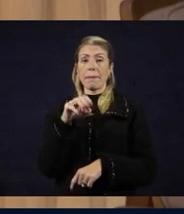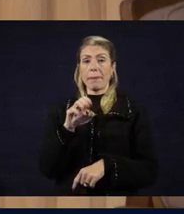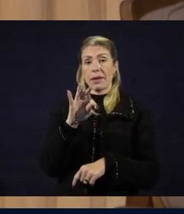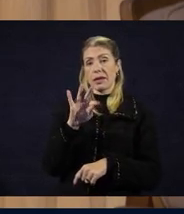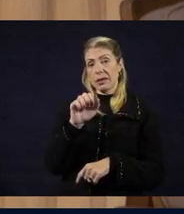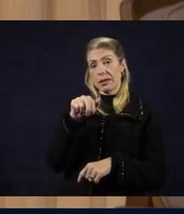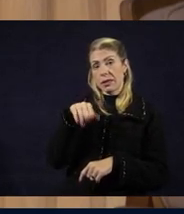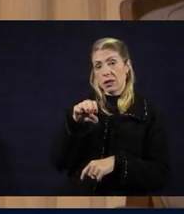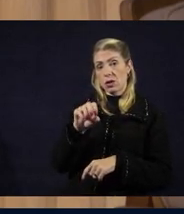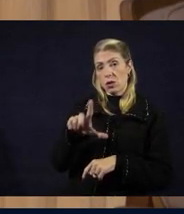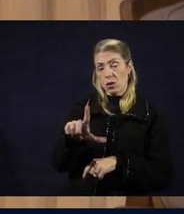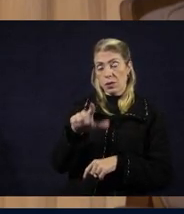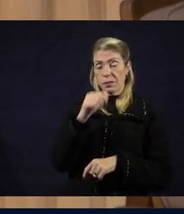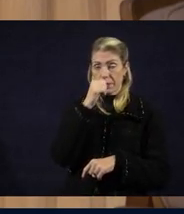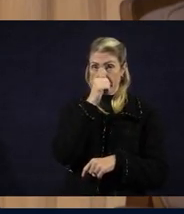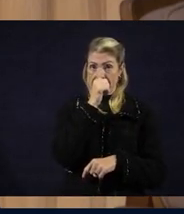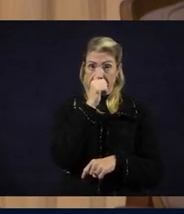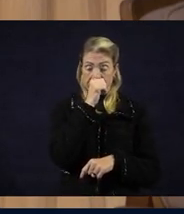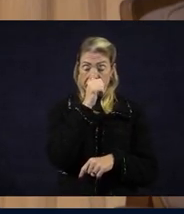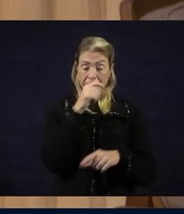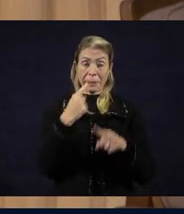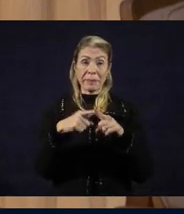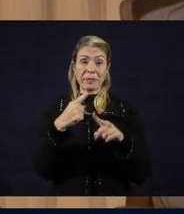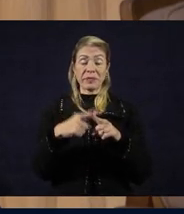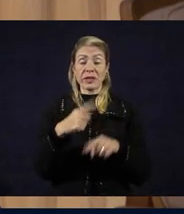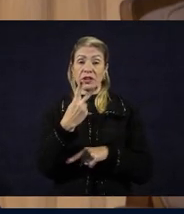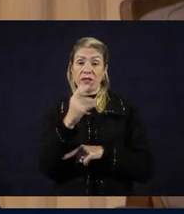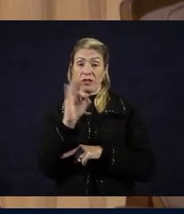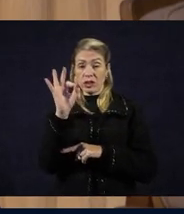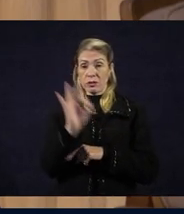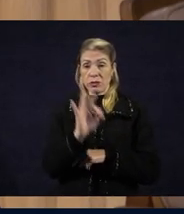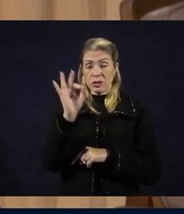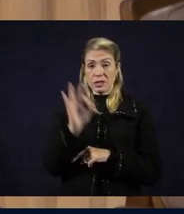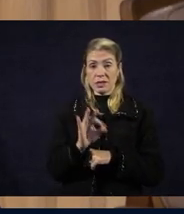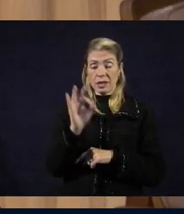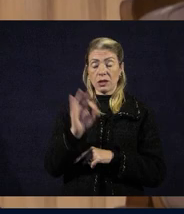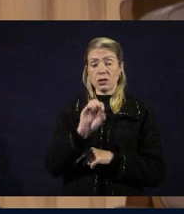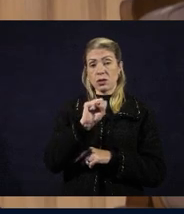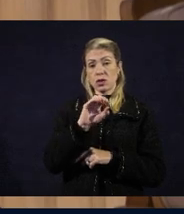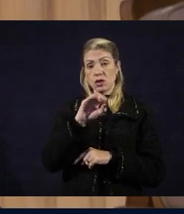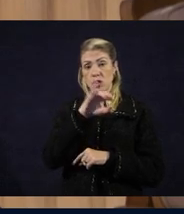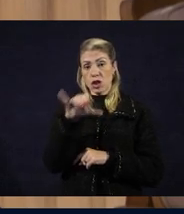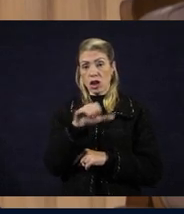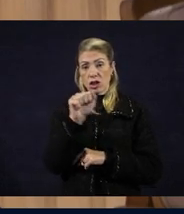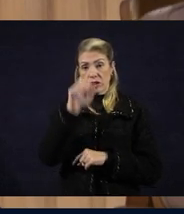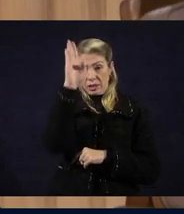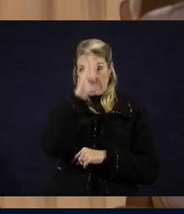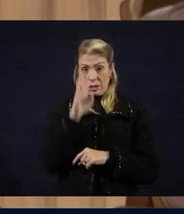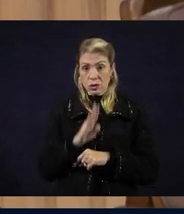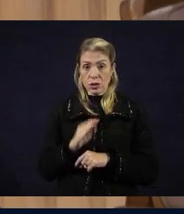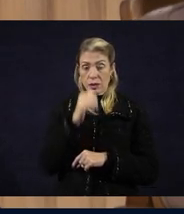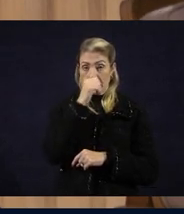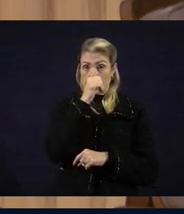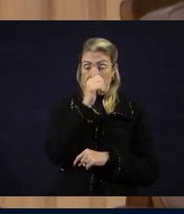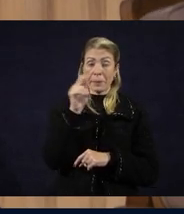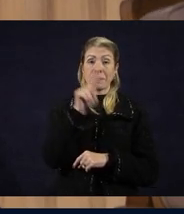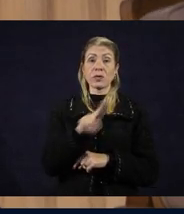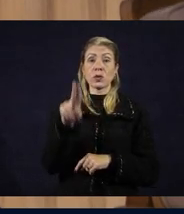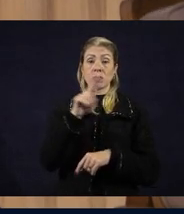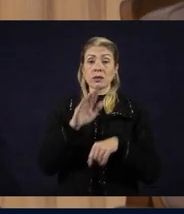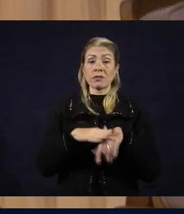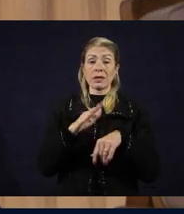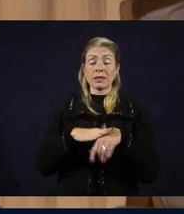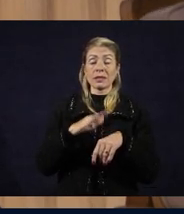se utiliza fazer etanol é 20% da soja Nacional se utiliza para fazer